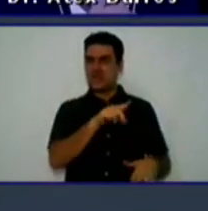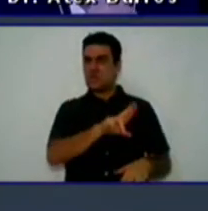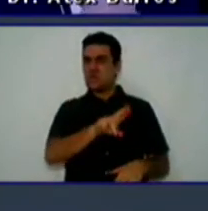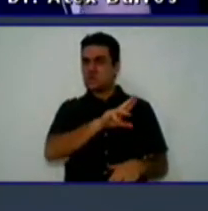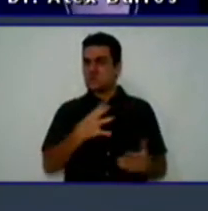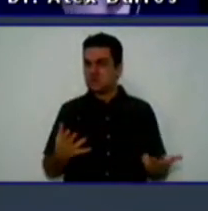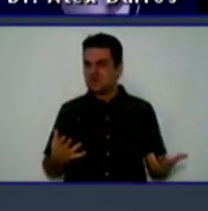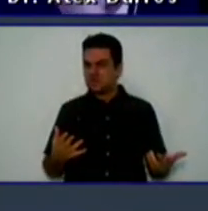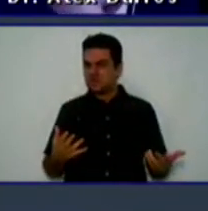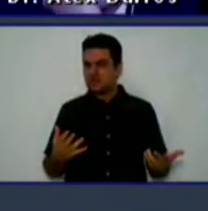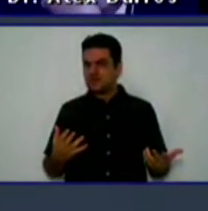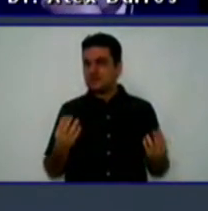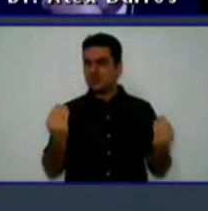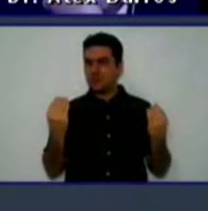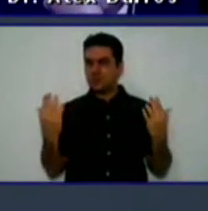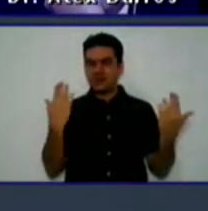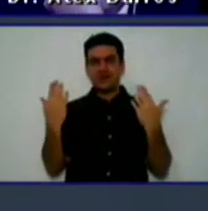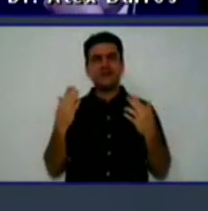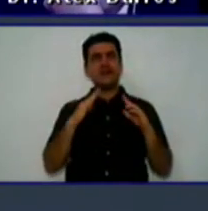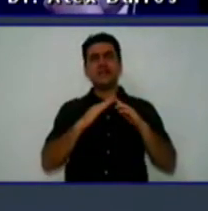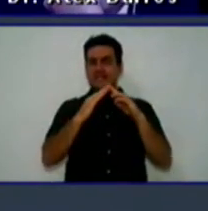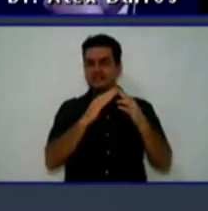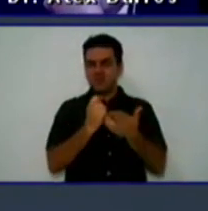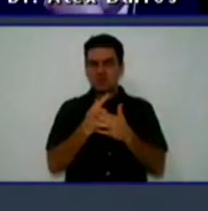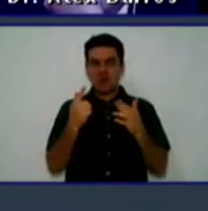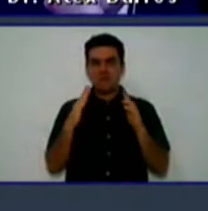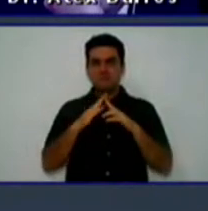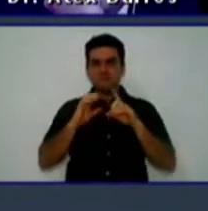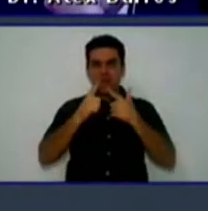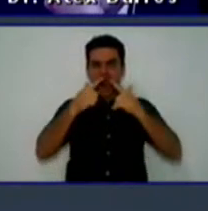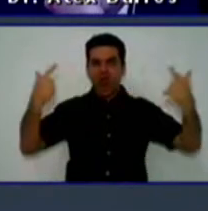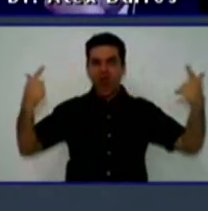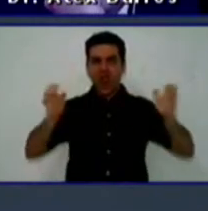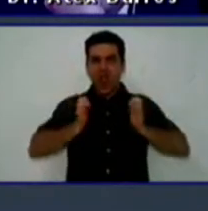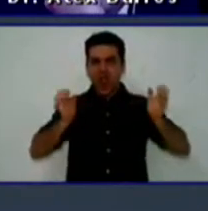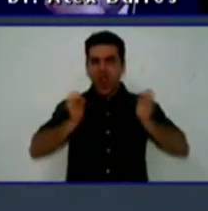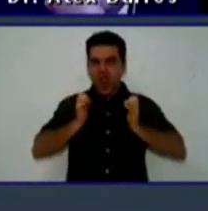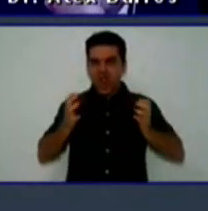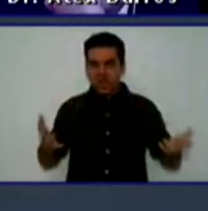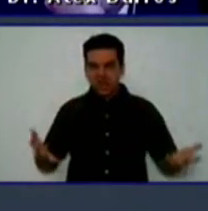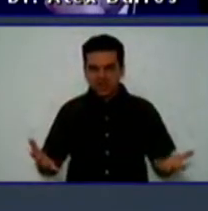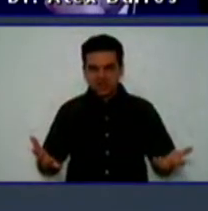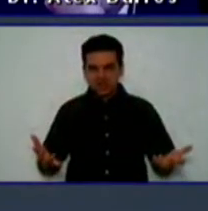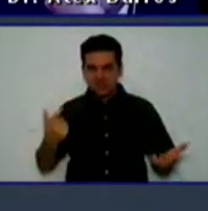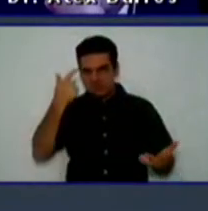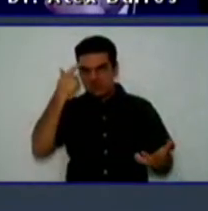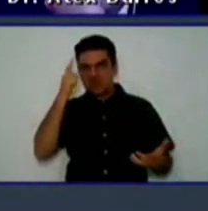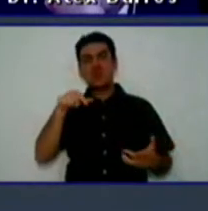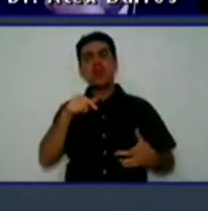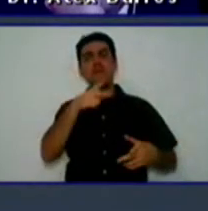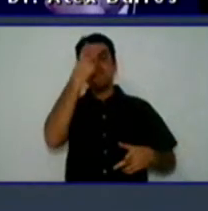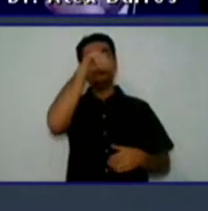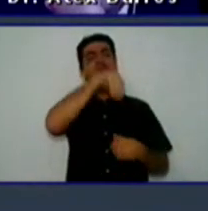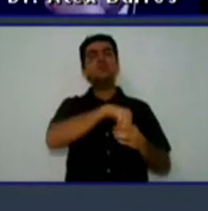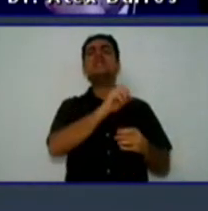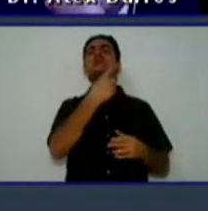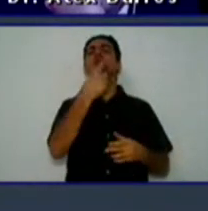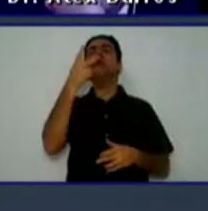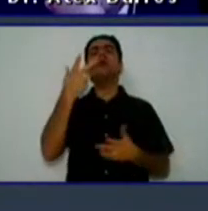partidário para o partido e confundindo a utilização para o partido ou para os seus